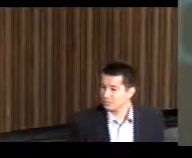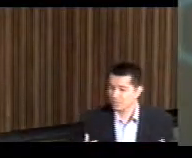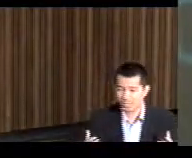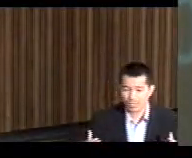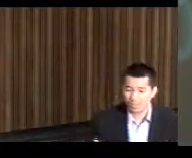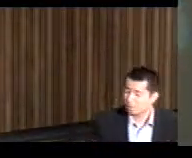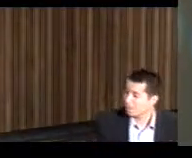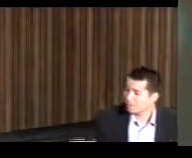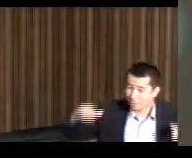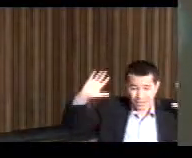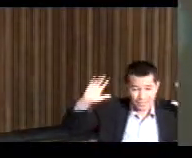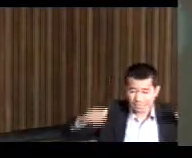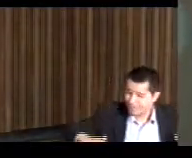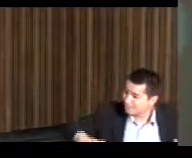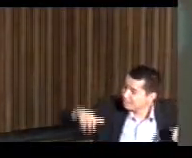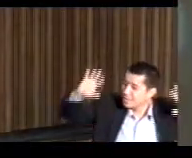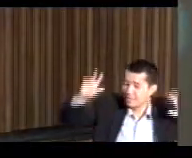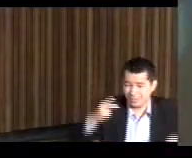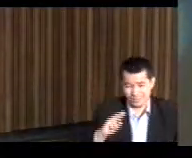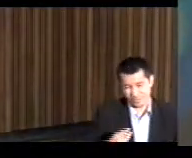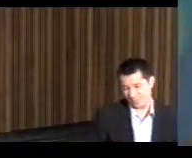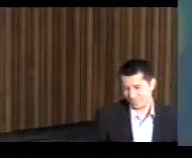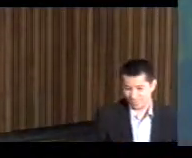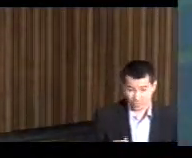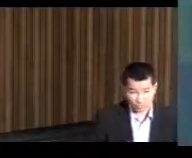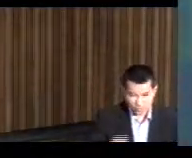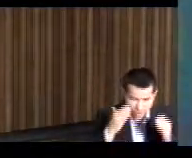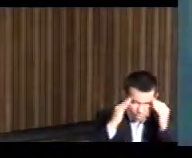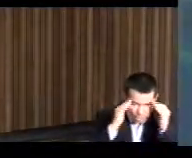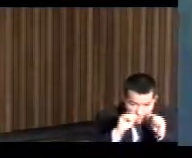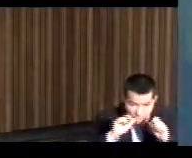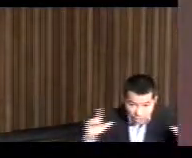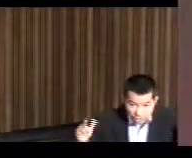você não entende na tua vida. E